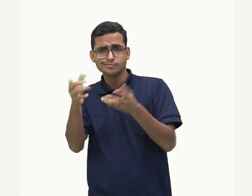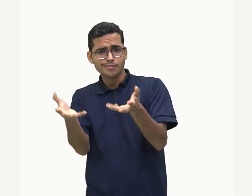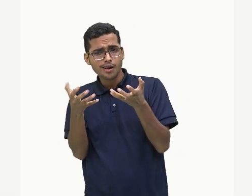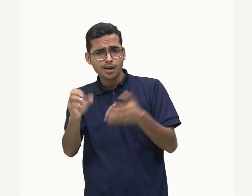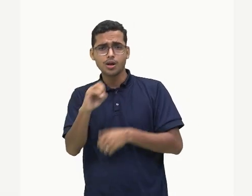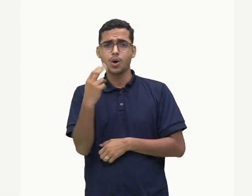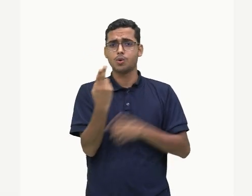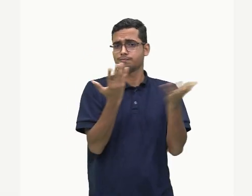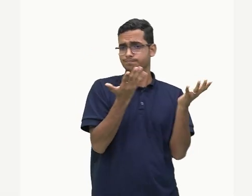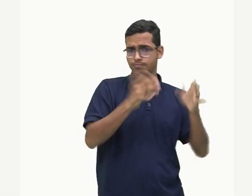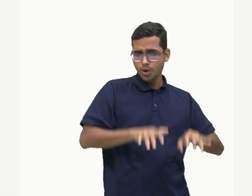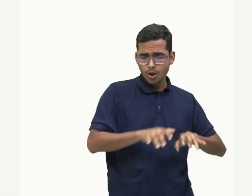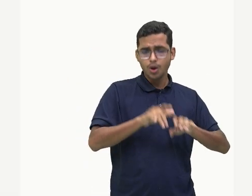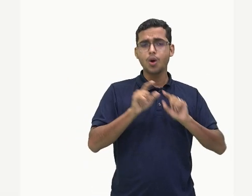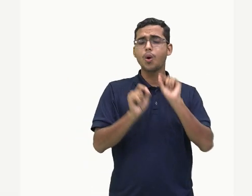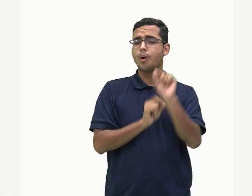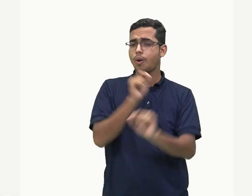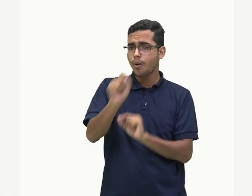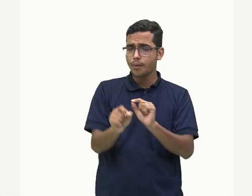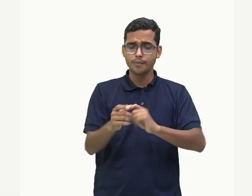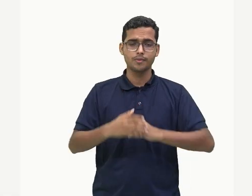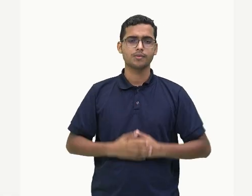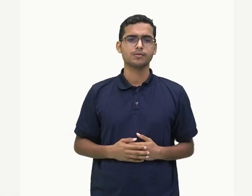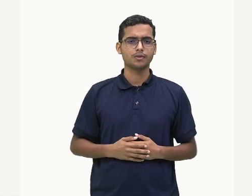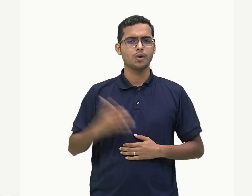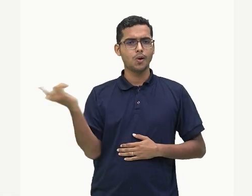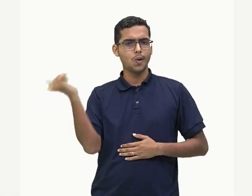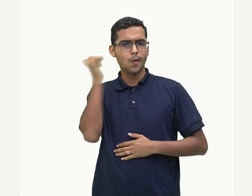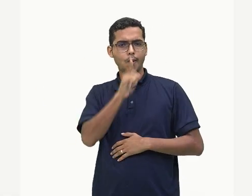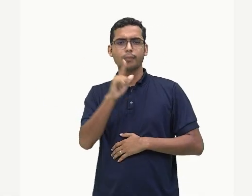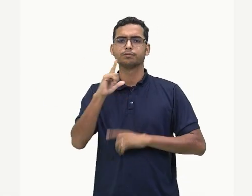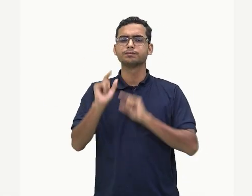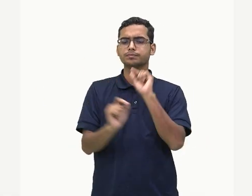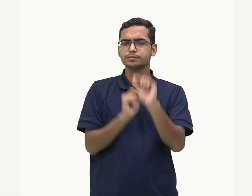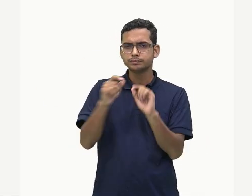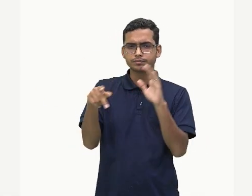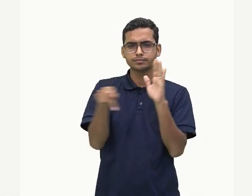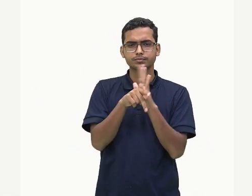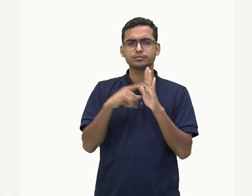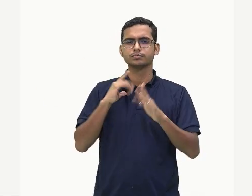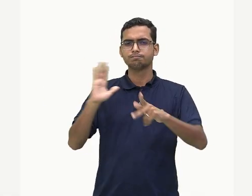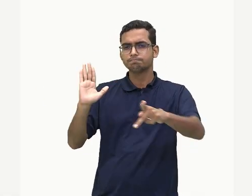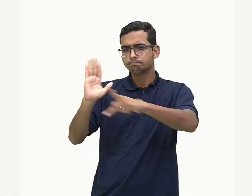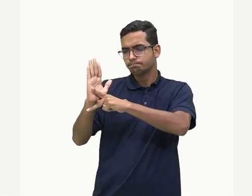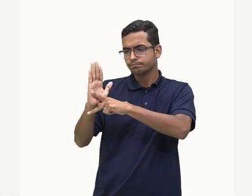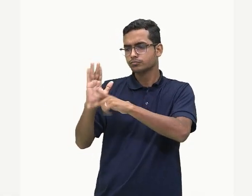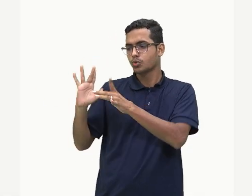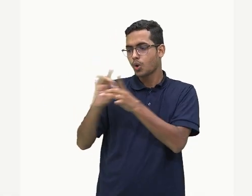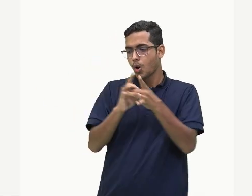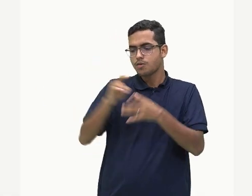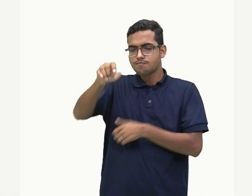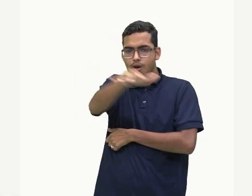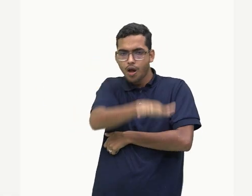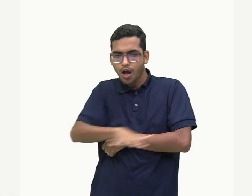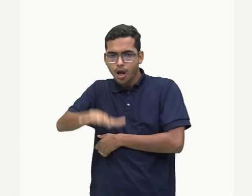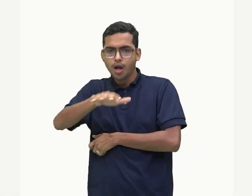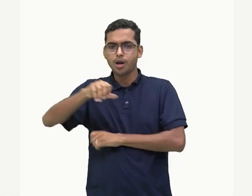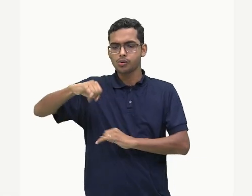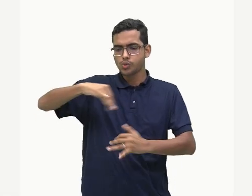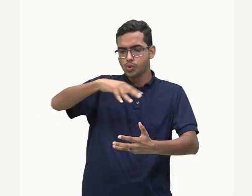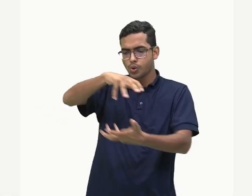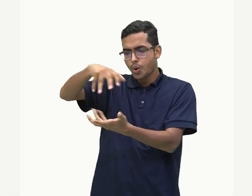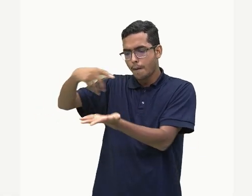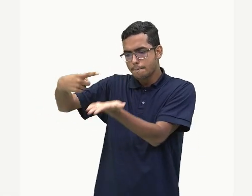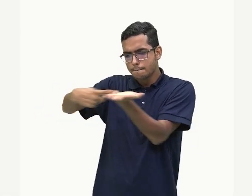queira, porque ele tem, na verdade, uma ascendência, ele tem uma implicação mais geral, mais universal,